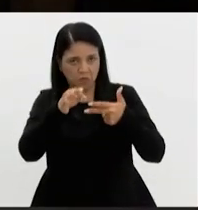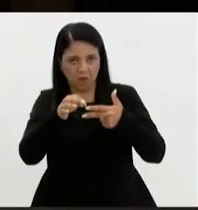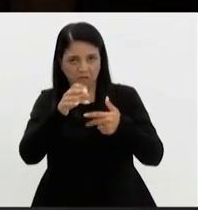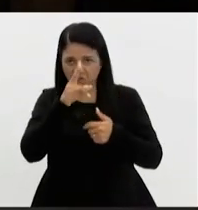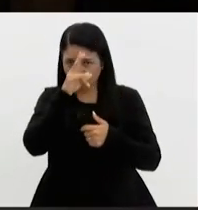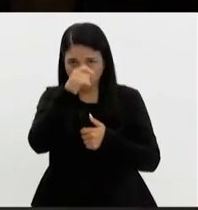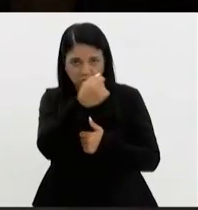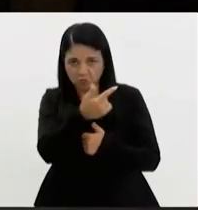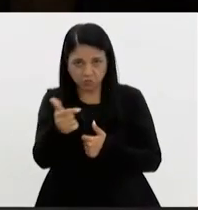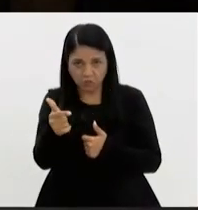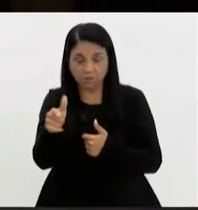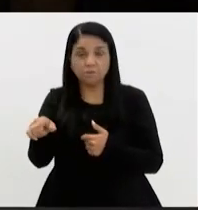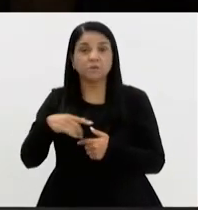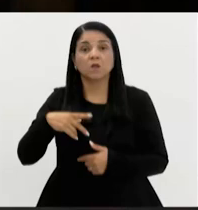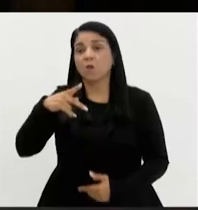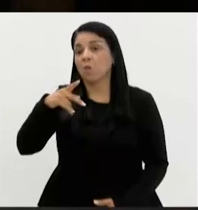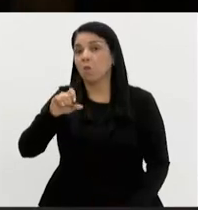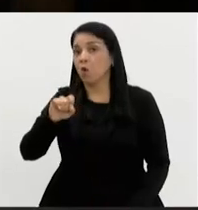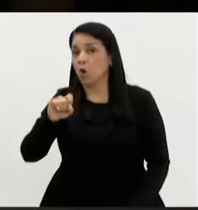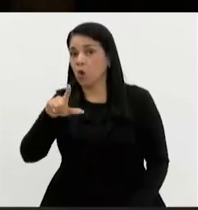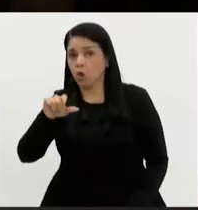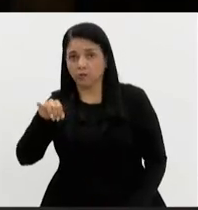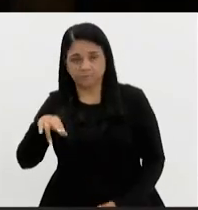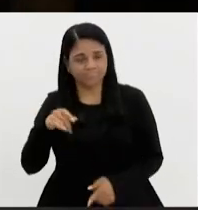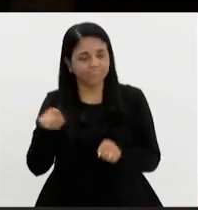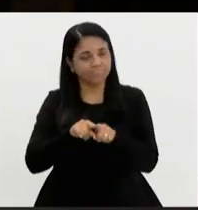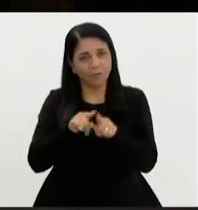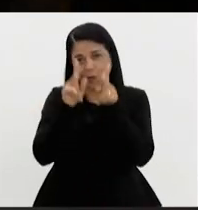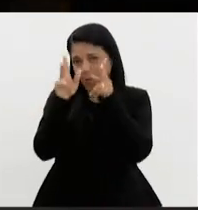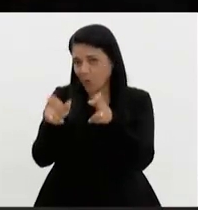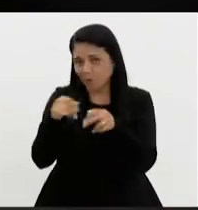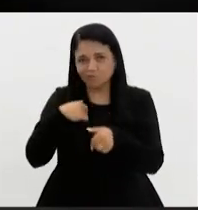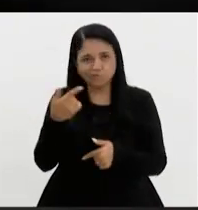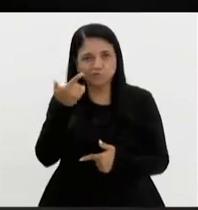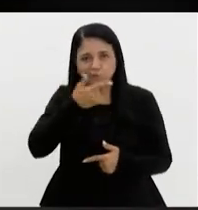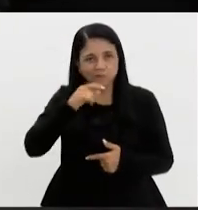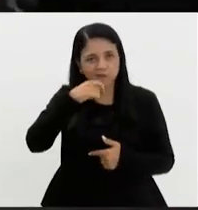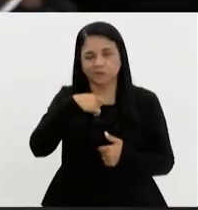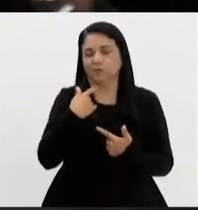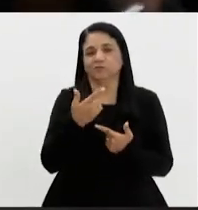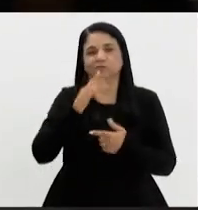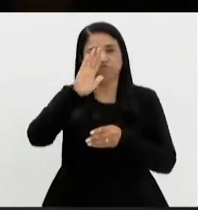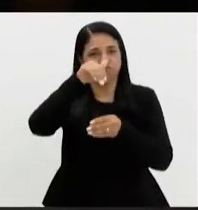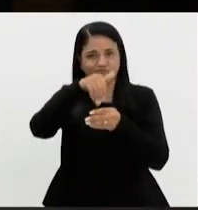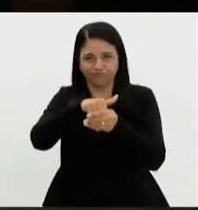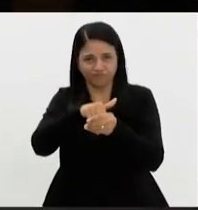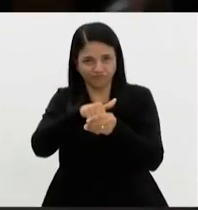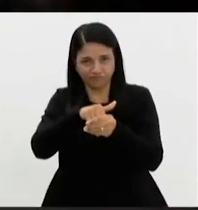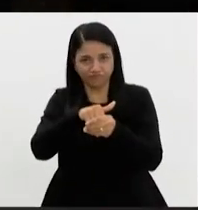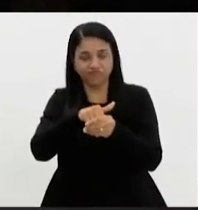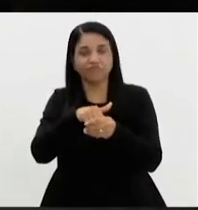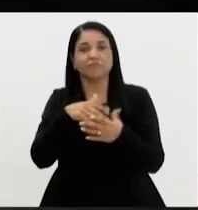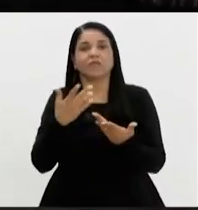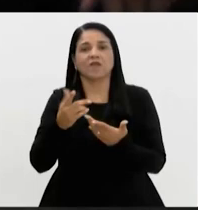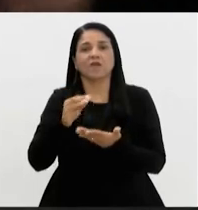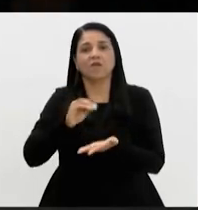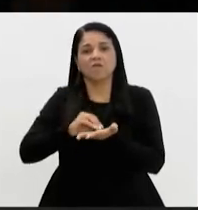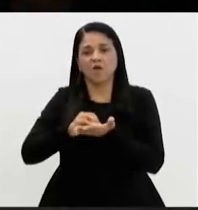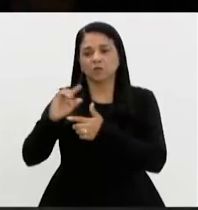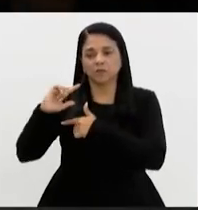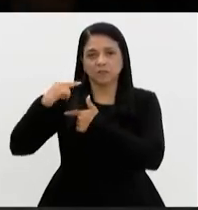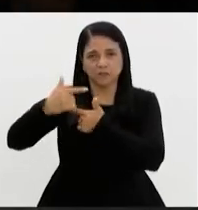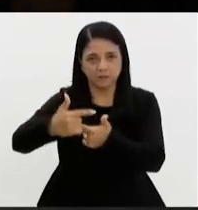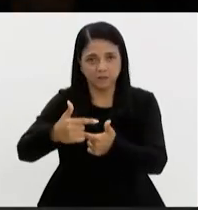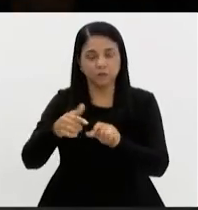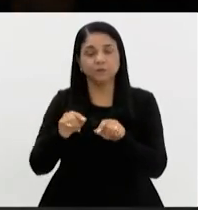e igualmente por força pela falta de tradição não é a Turquia da mesma forma